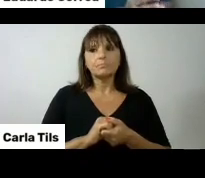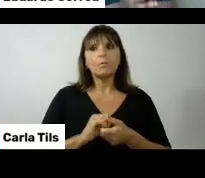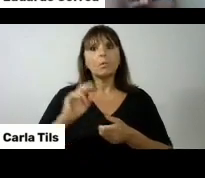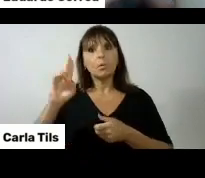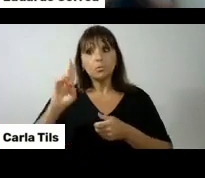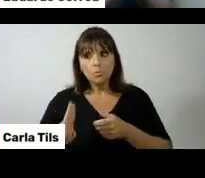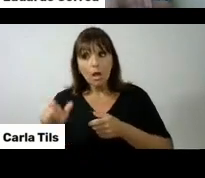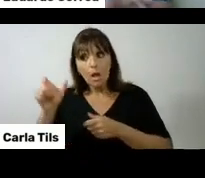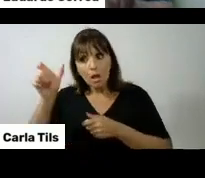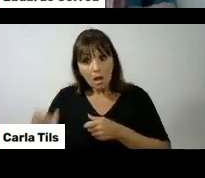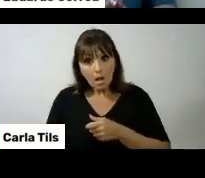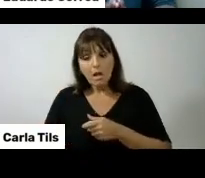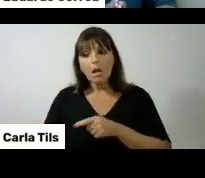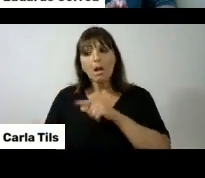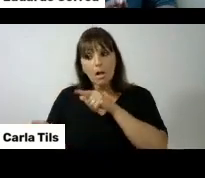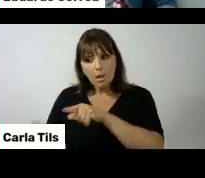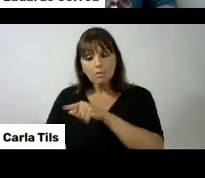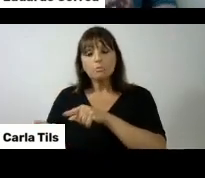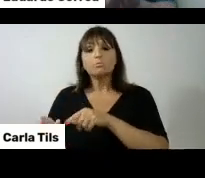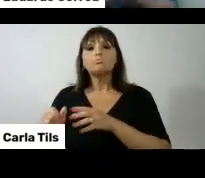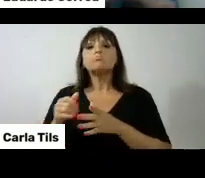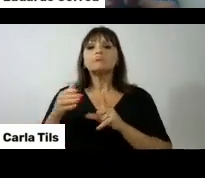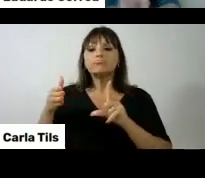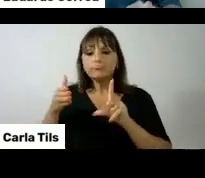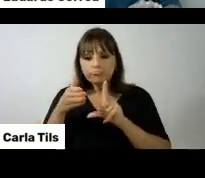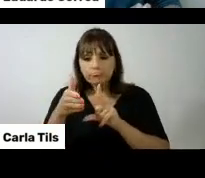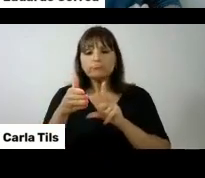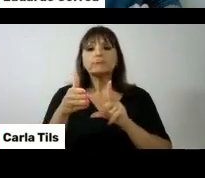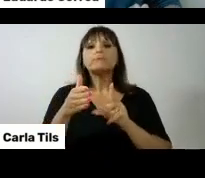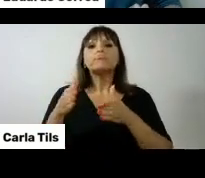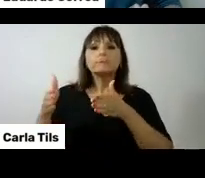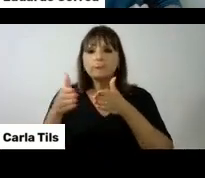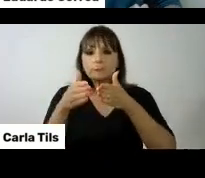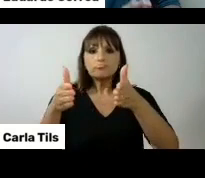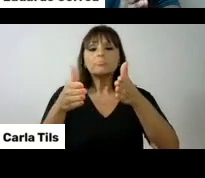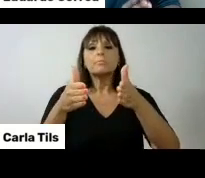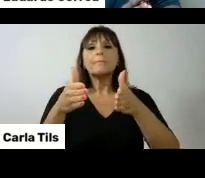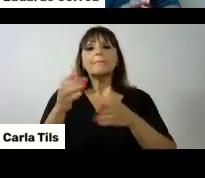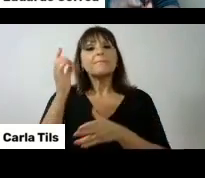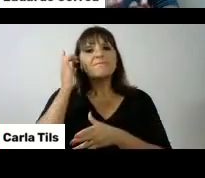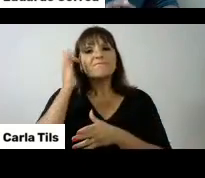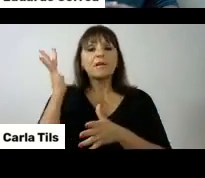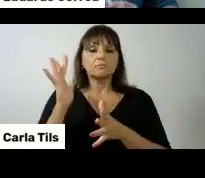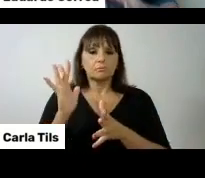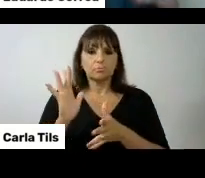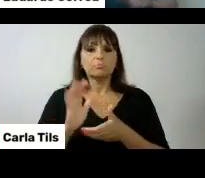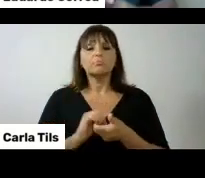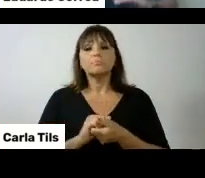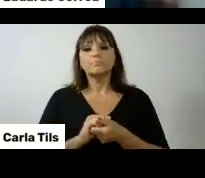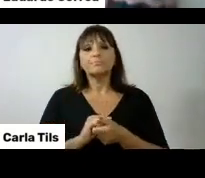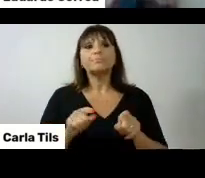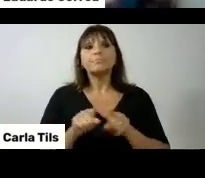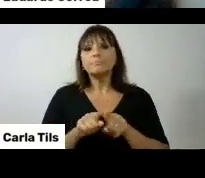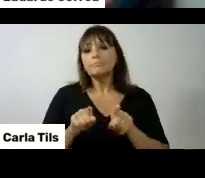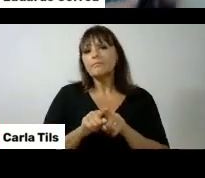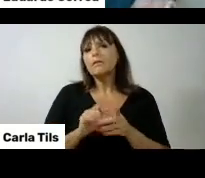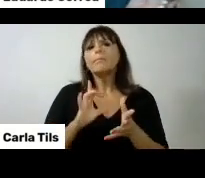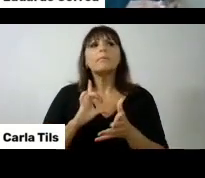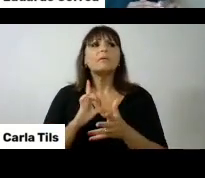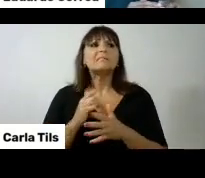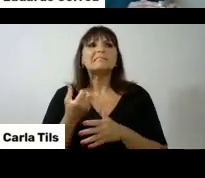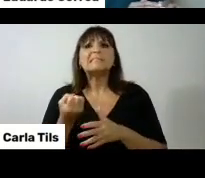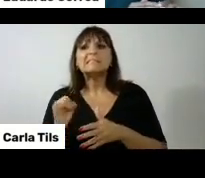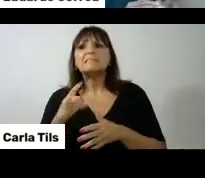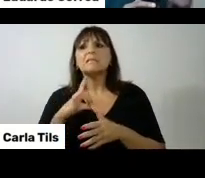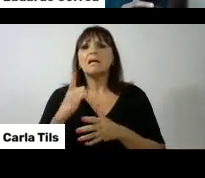levem a pessoa a percorrer o caminho de forma fácil. e ainda que a pessoa tenha qualquer limitação que